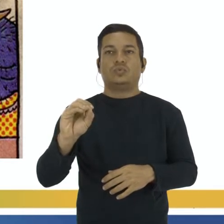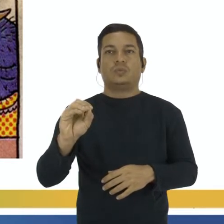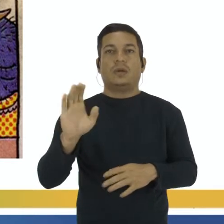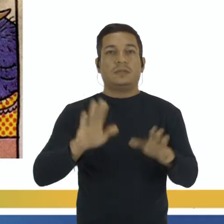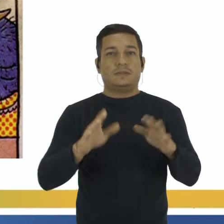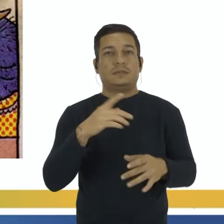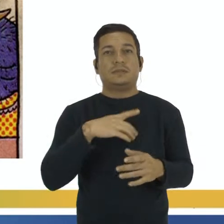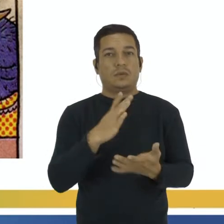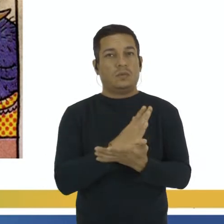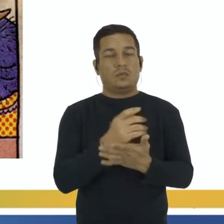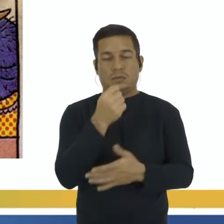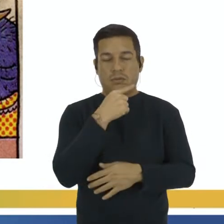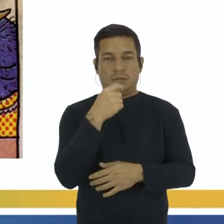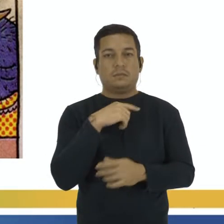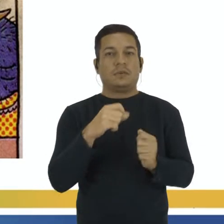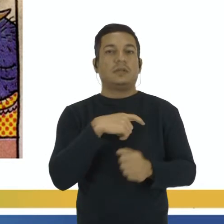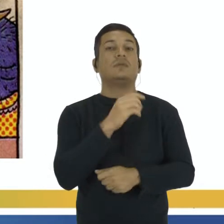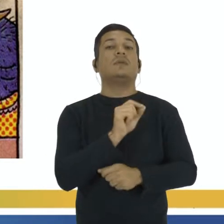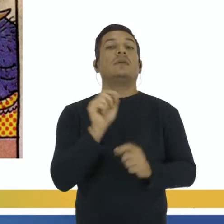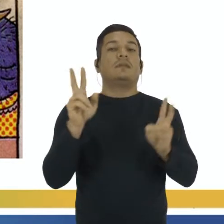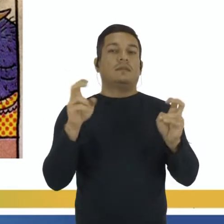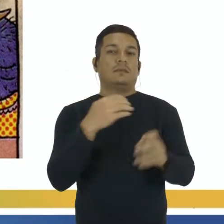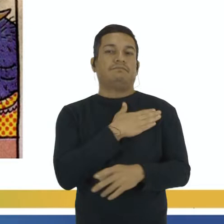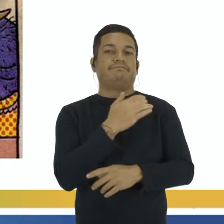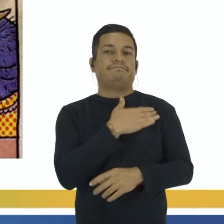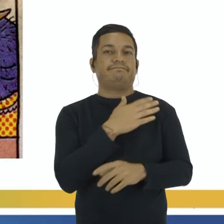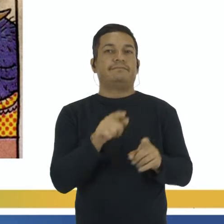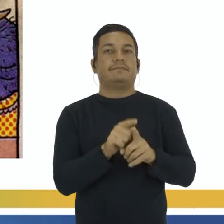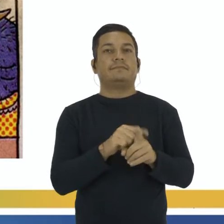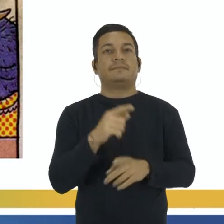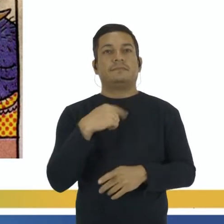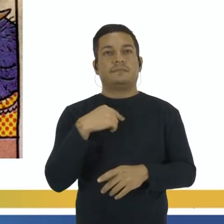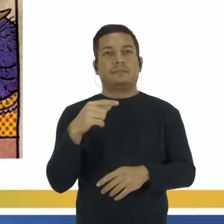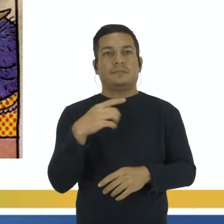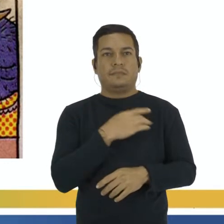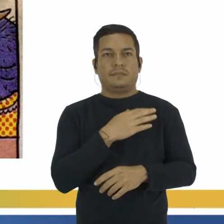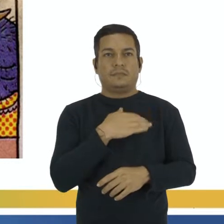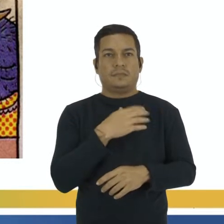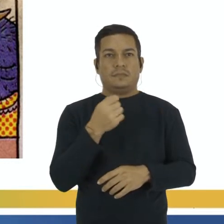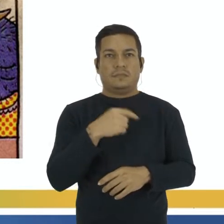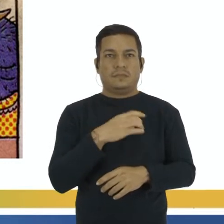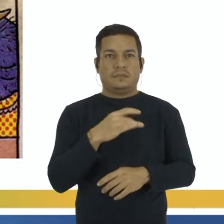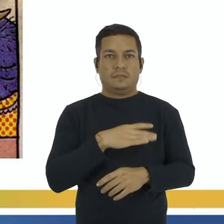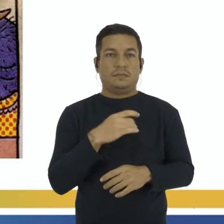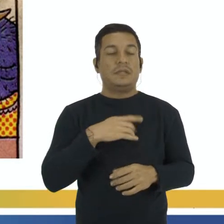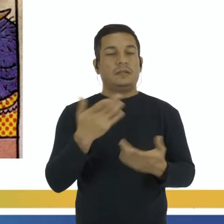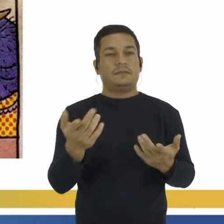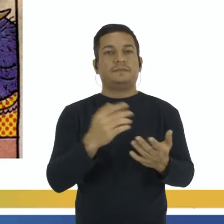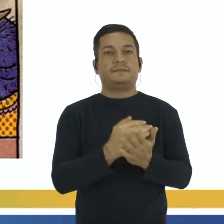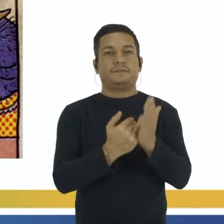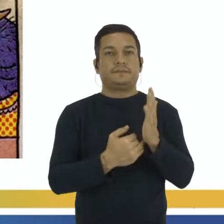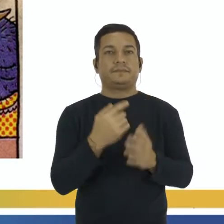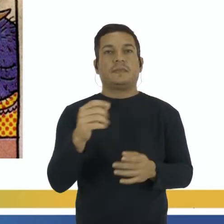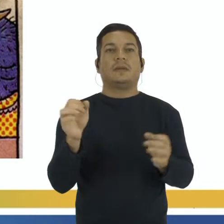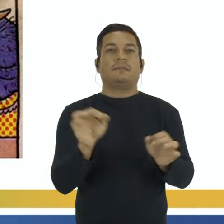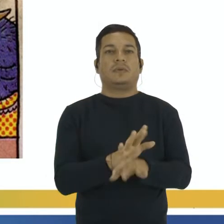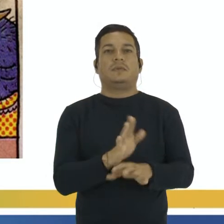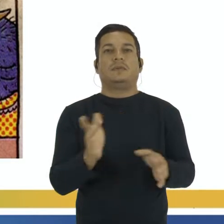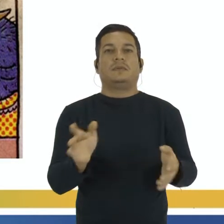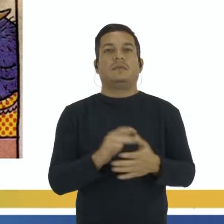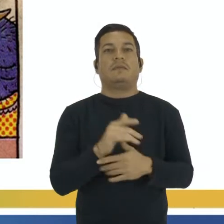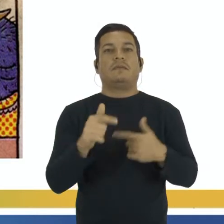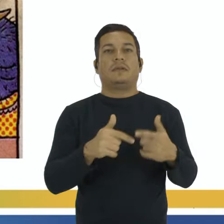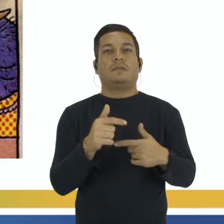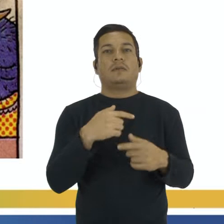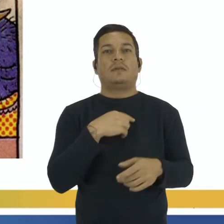preconceituoso. Então, a tirinha fala o seguinte. Pega um preconceito de medos, receita de piadas. Pronto.